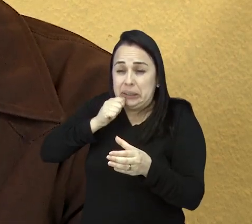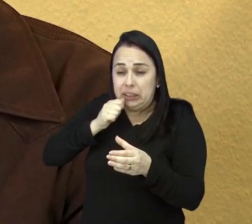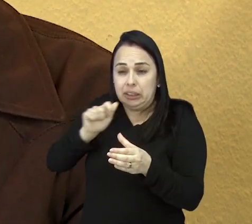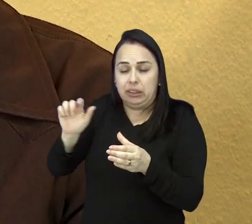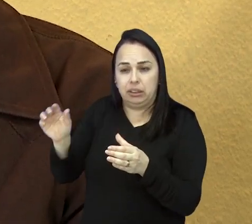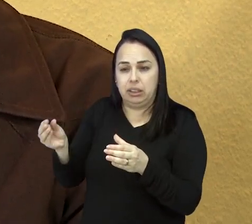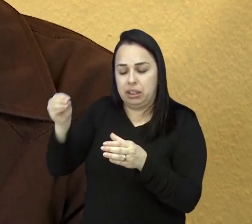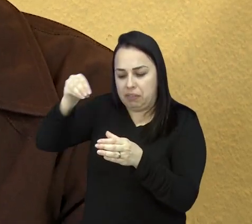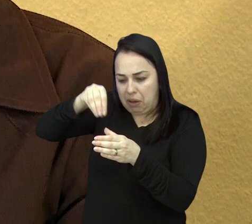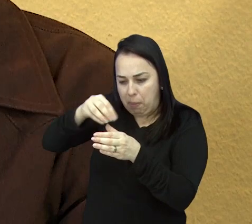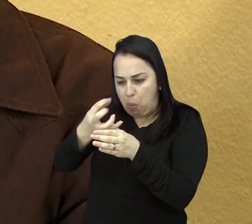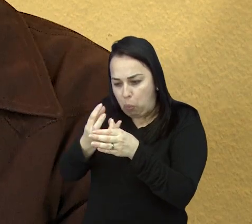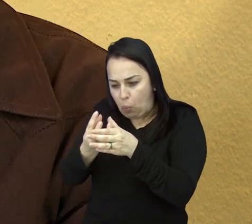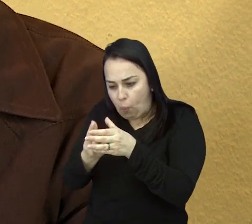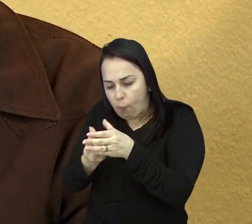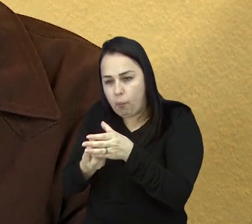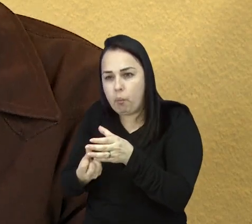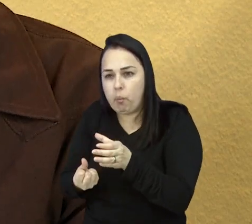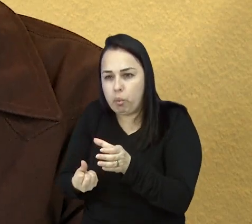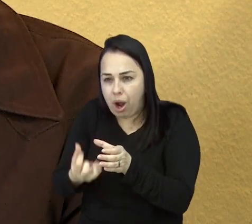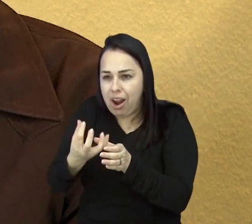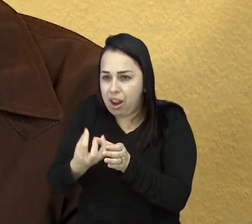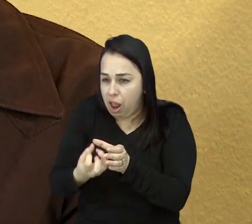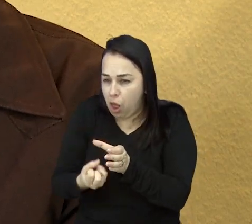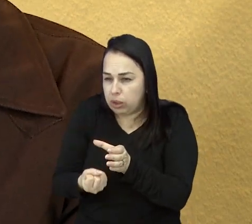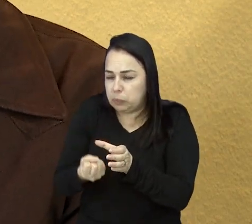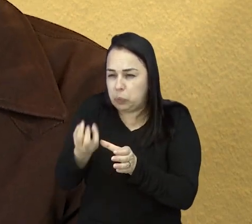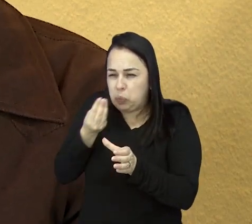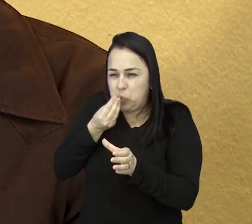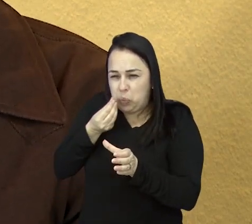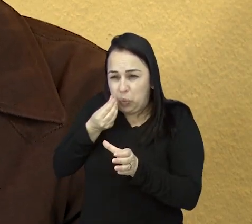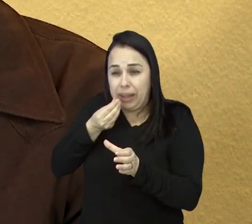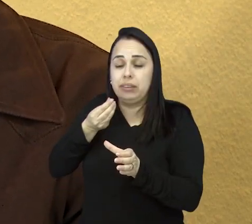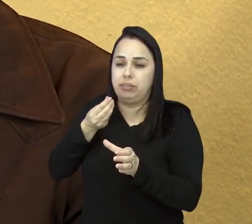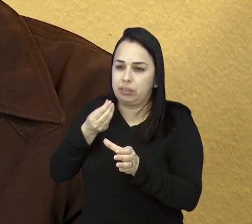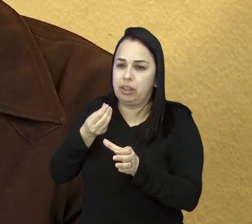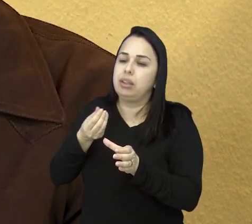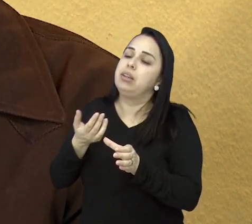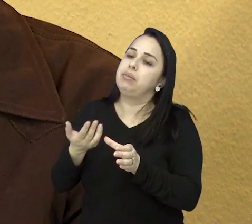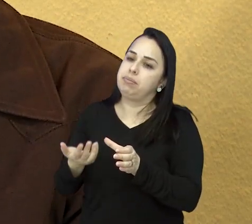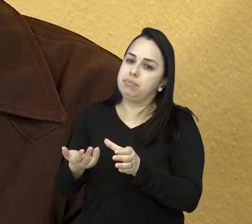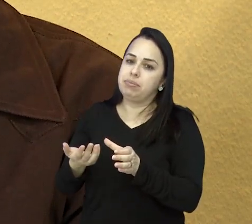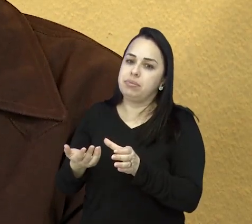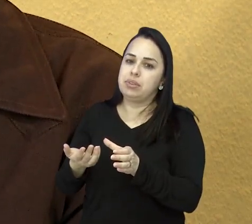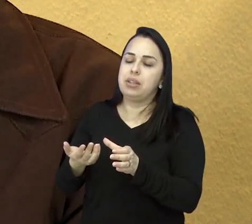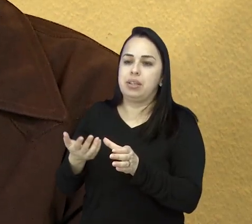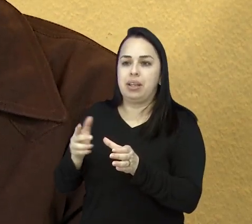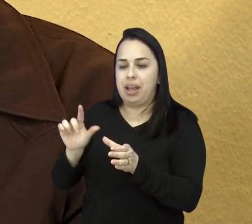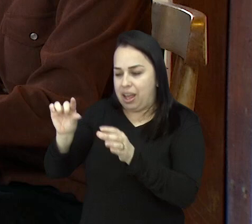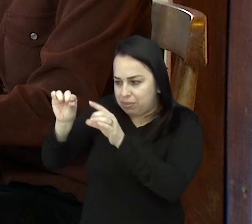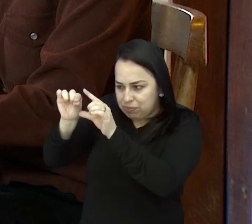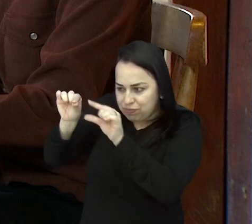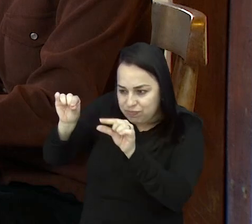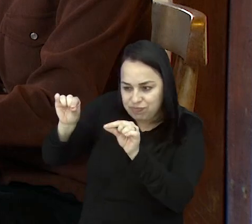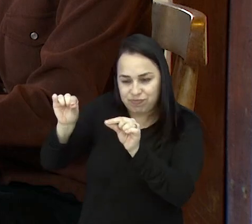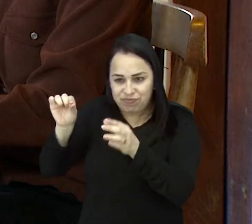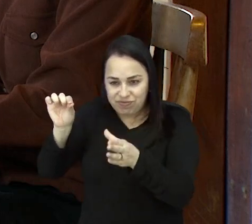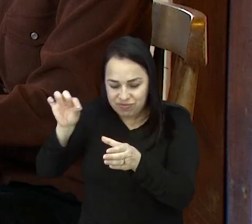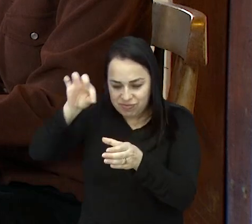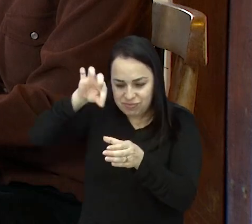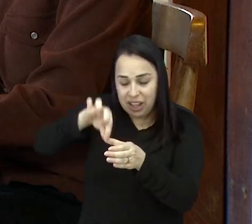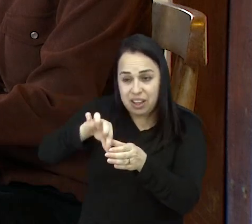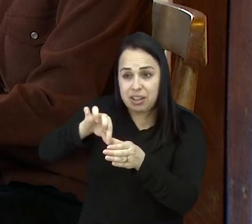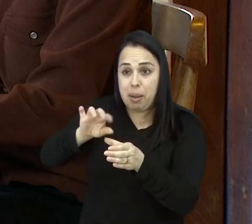né? Então ela vai soltar tudo que ela tem, inclusive o amargor, né? Para se defender. É uma vida, né? Então